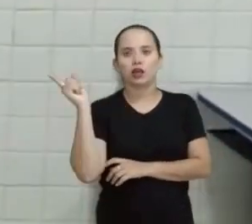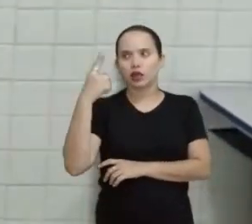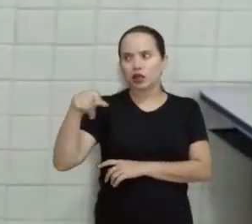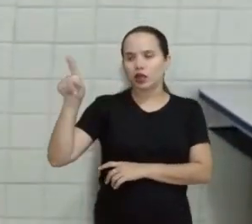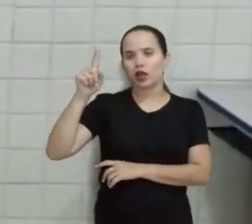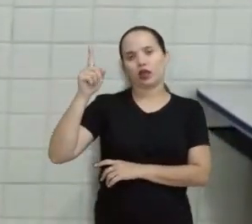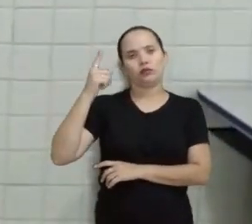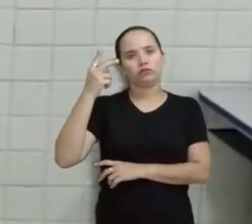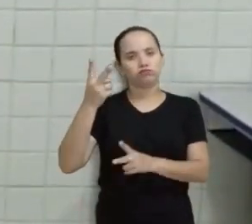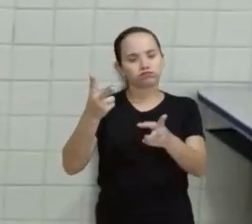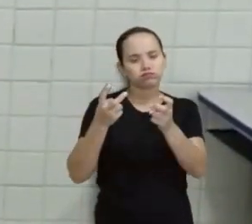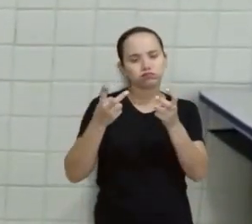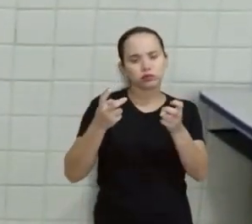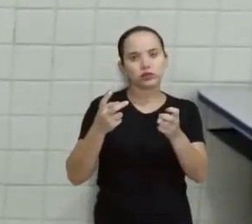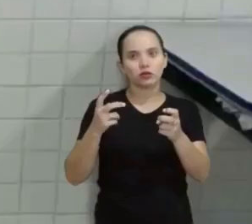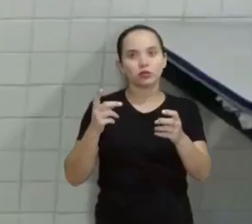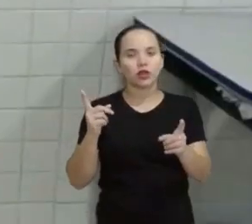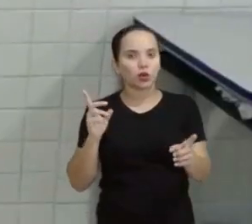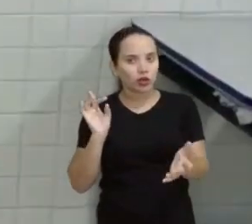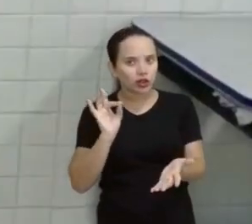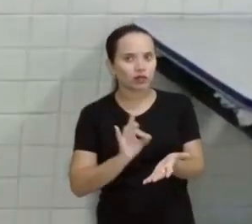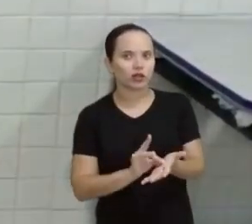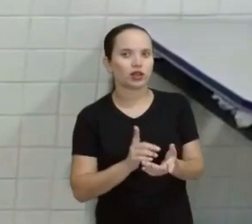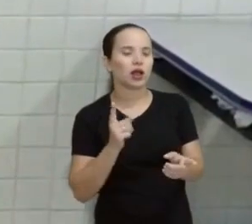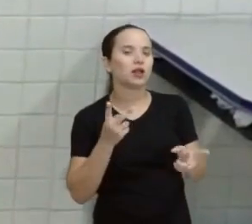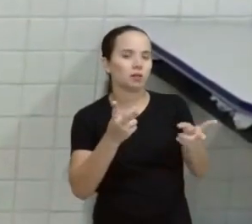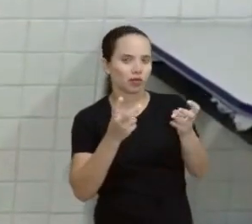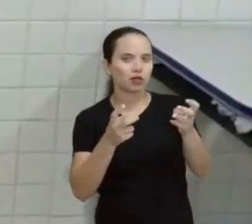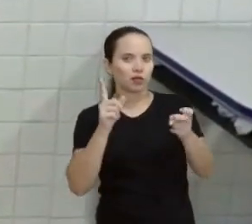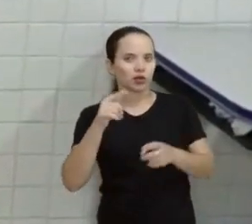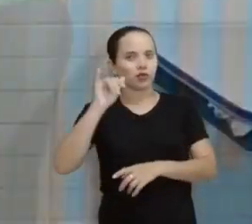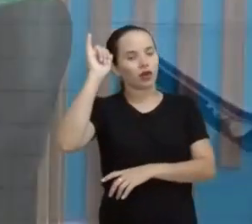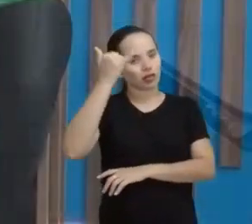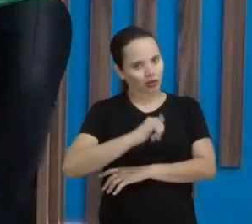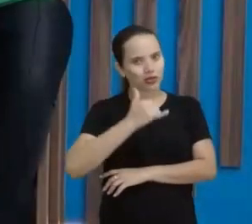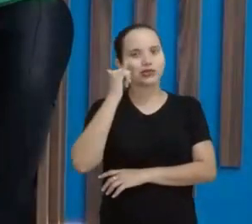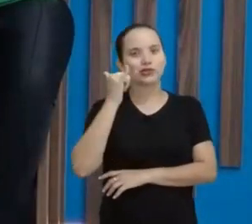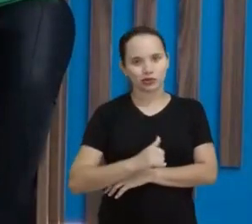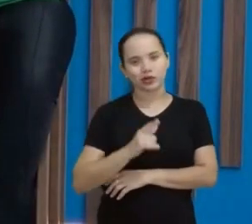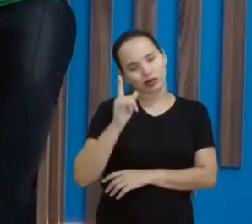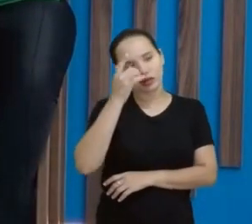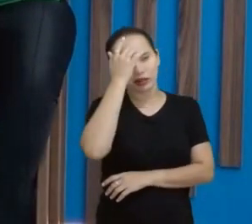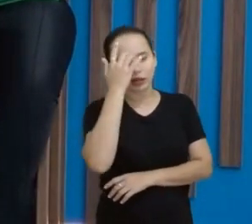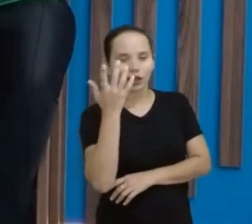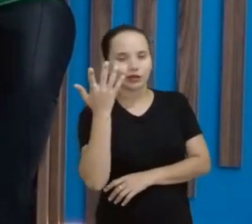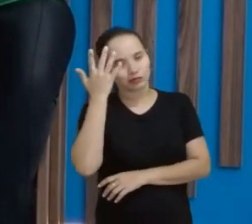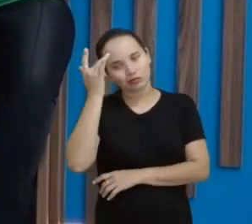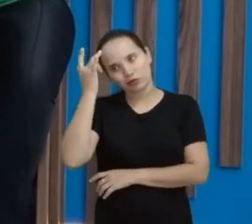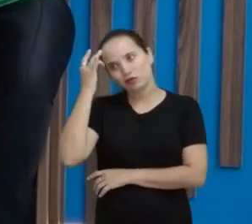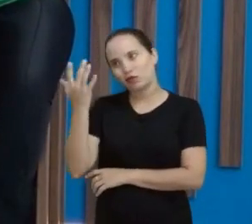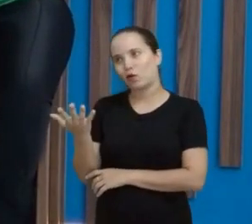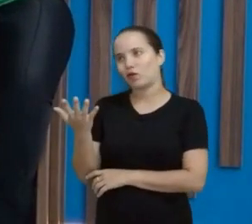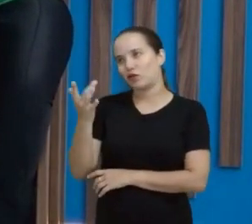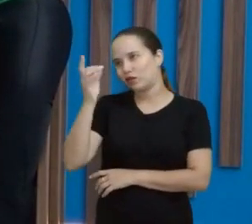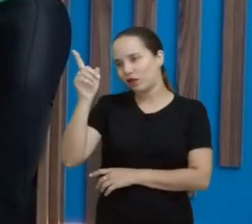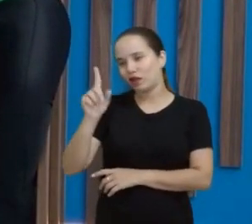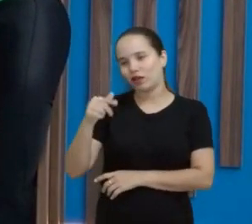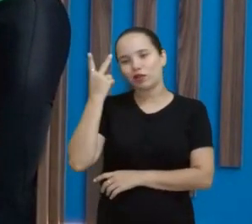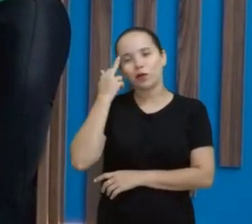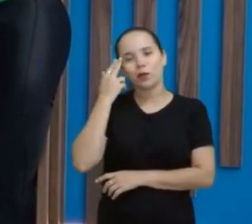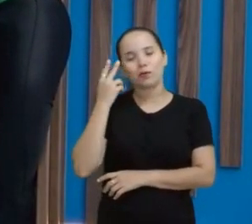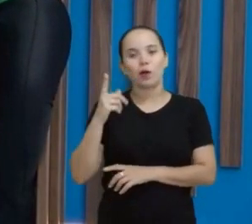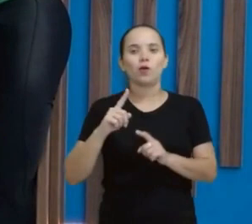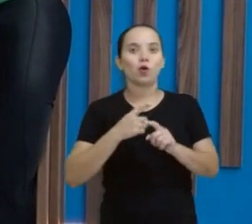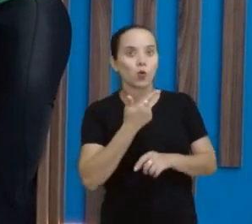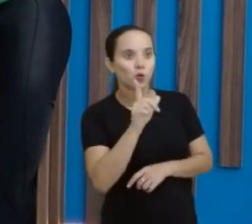e chegaram à conclusão. Que foi a energia que estava faltando. E então, geralmente acontece, né? Exatamente. Outro exemplo, Carla, bastante simples,